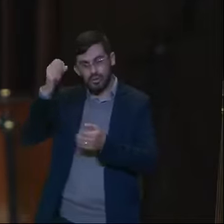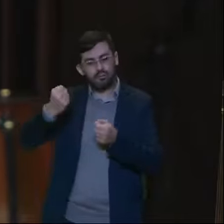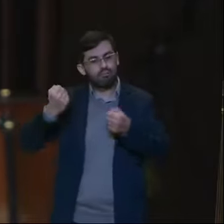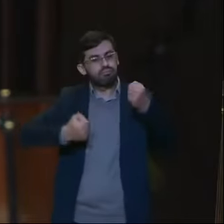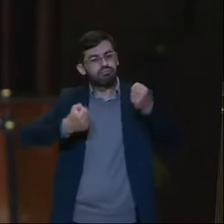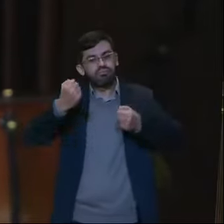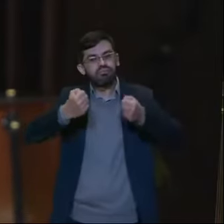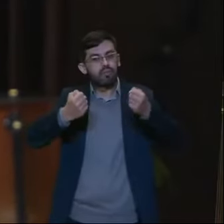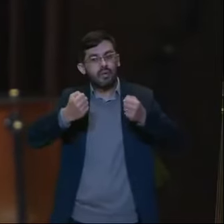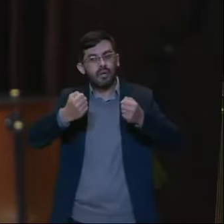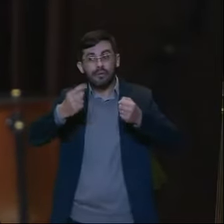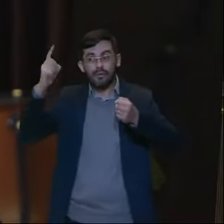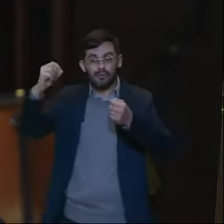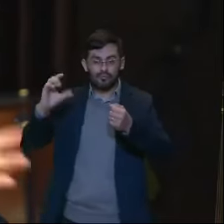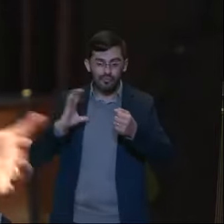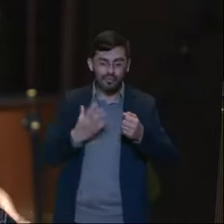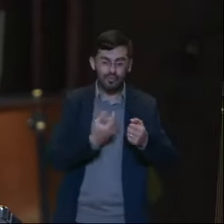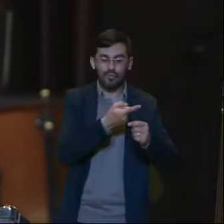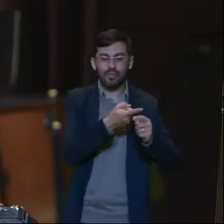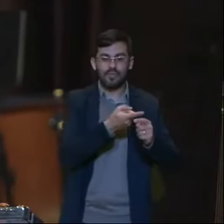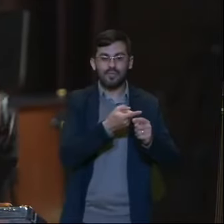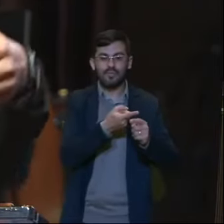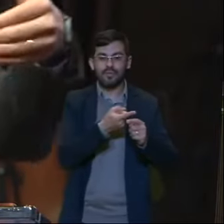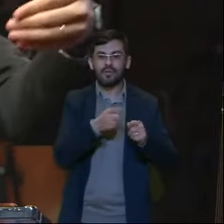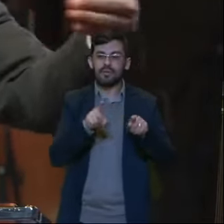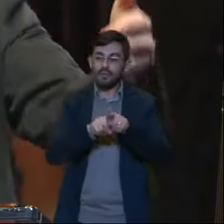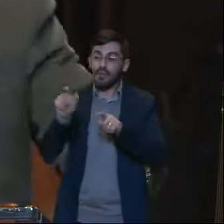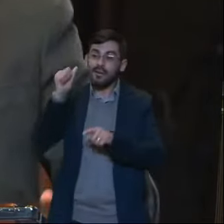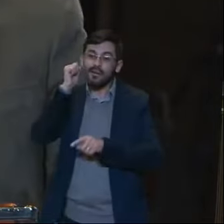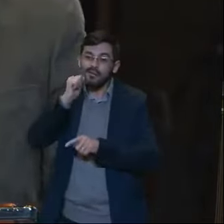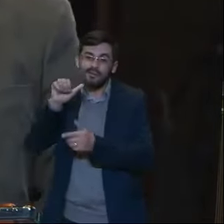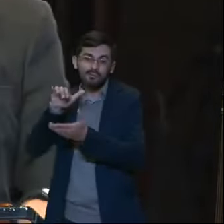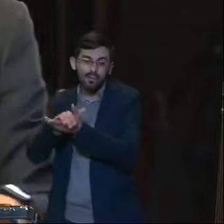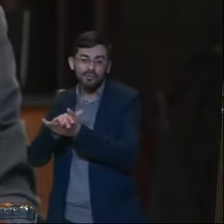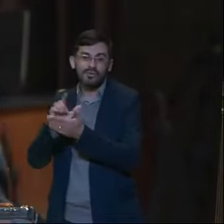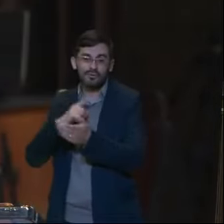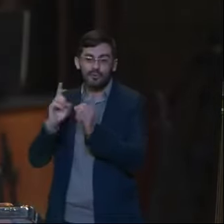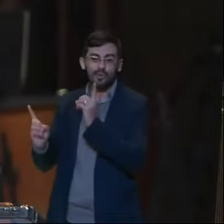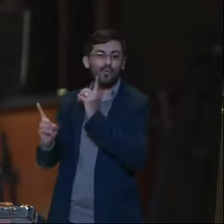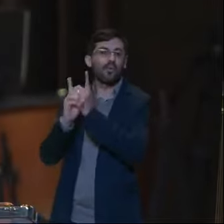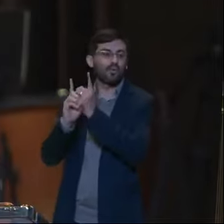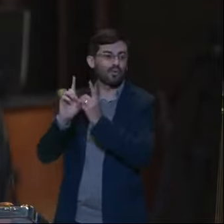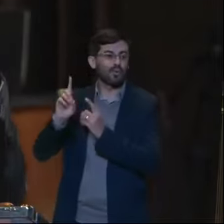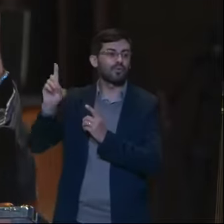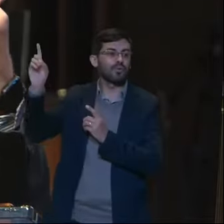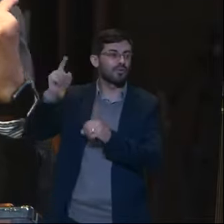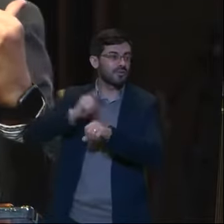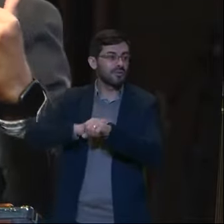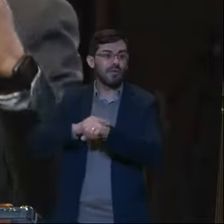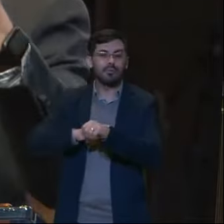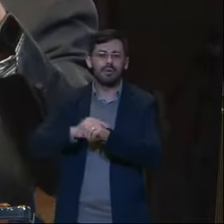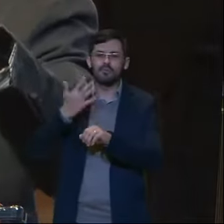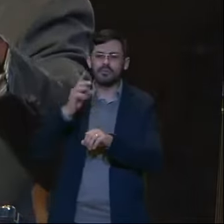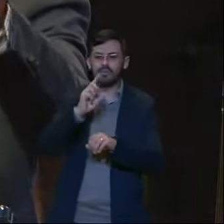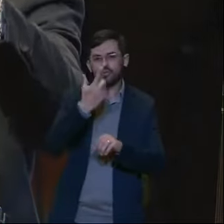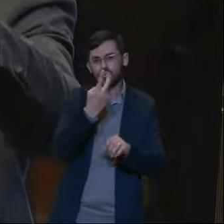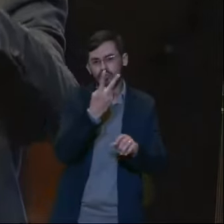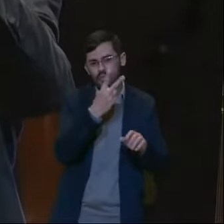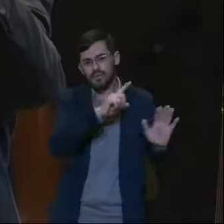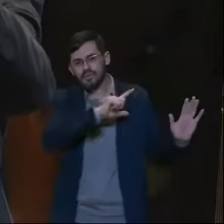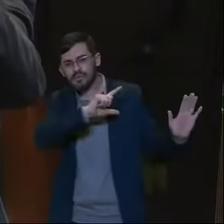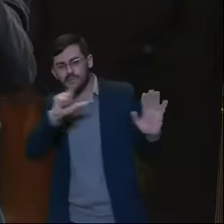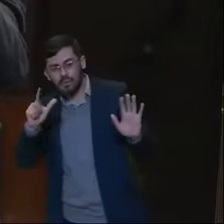isso o despertou na sua fé. A esposa desse casal também teve um encontro com Deus durante essa campanha. Há 2 semanas atrás eu comecei